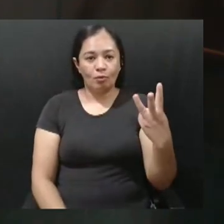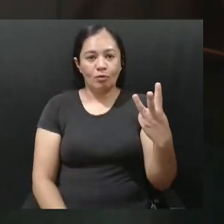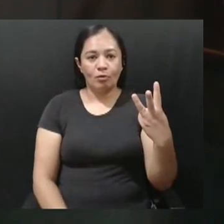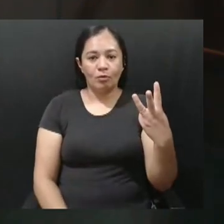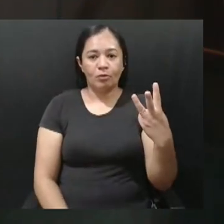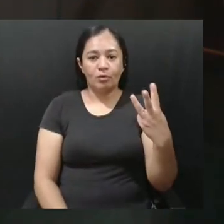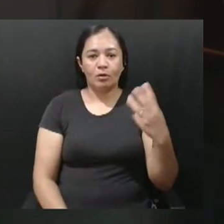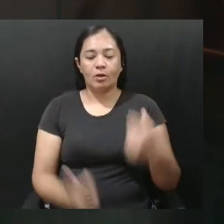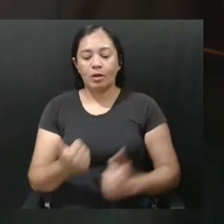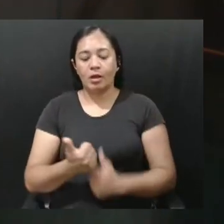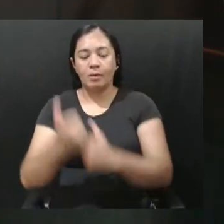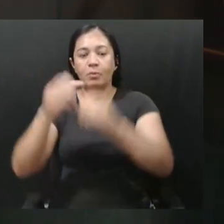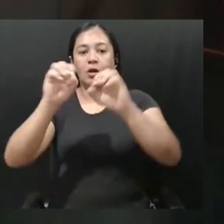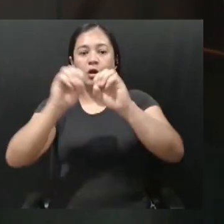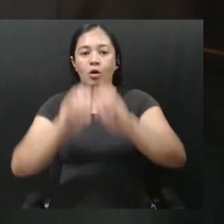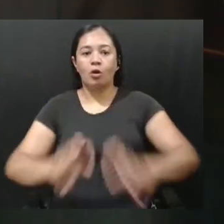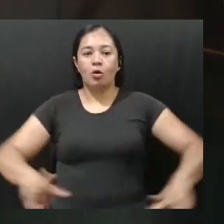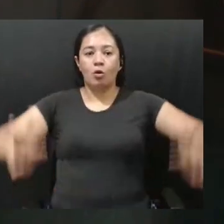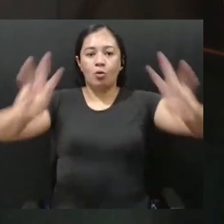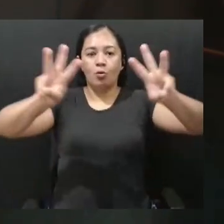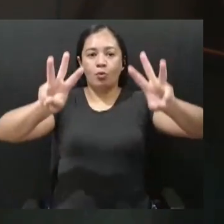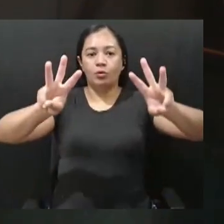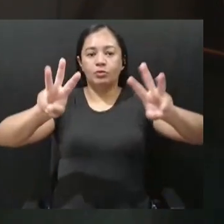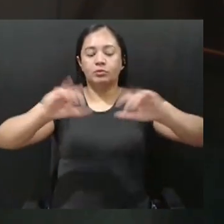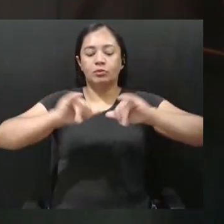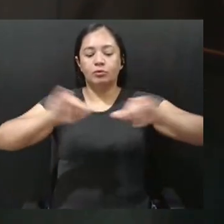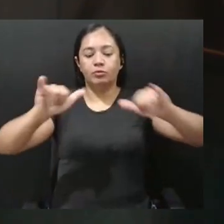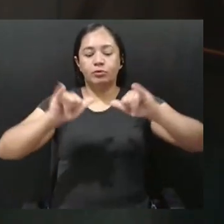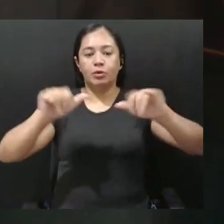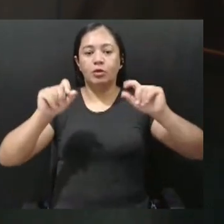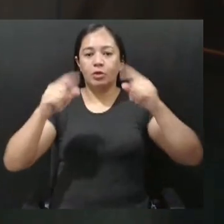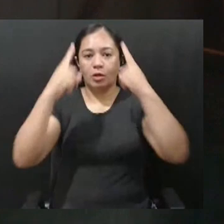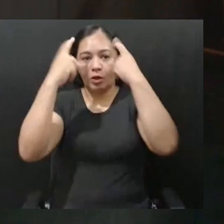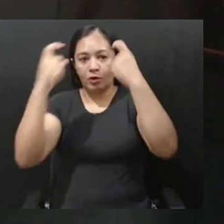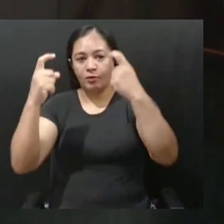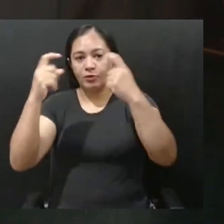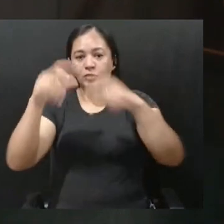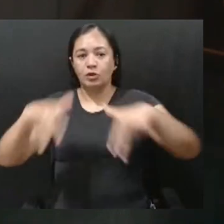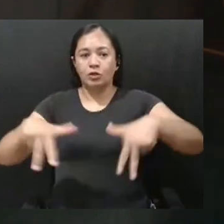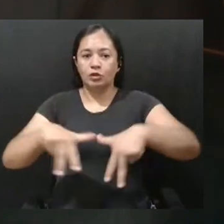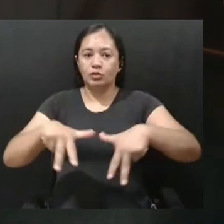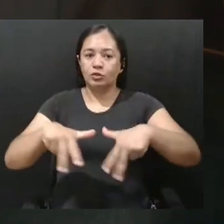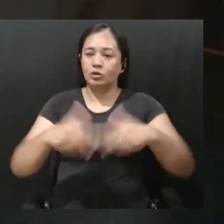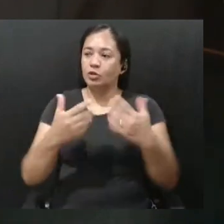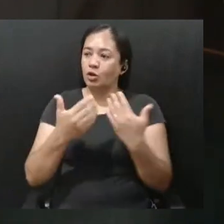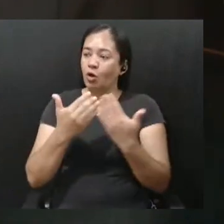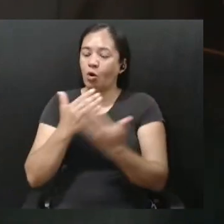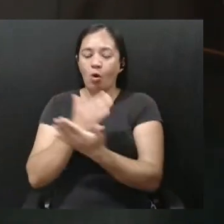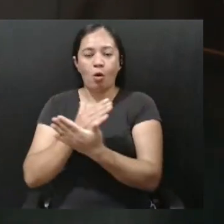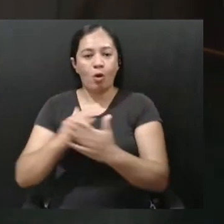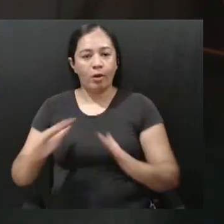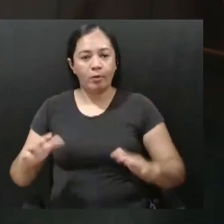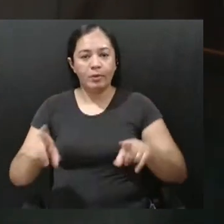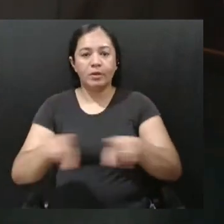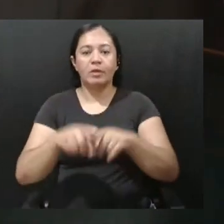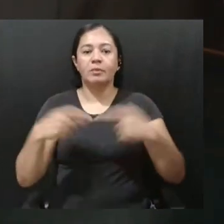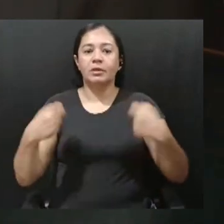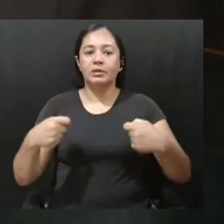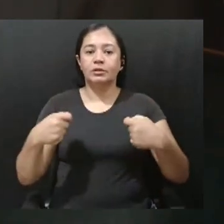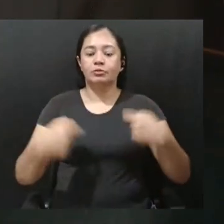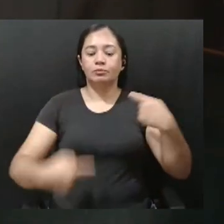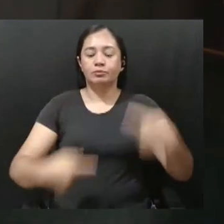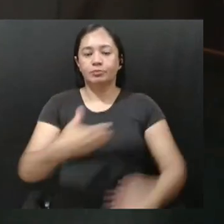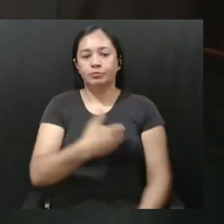a campanha reforça o enfrentamento à violência de gênero e a necessidade de políticas públicas permanentes. As atividades